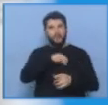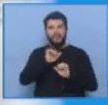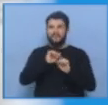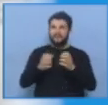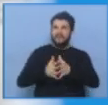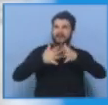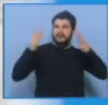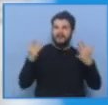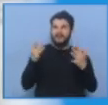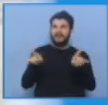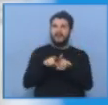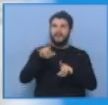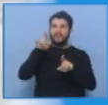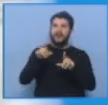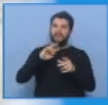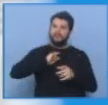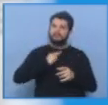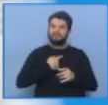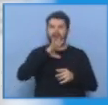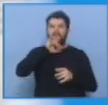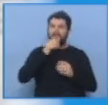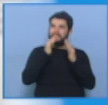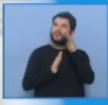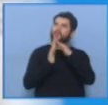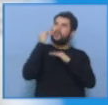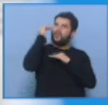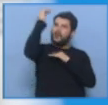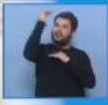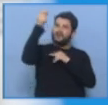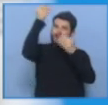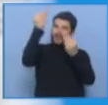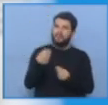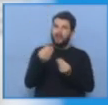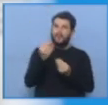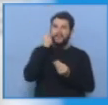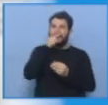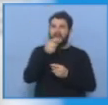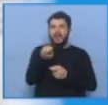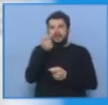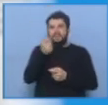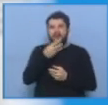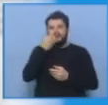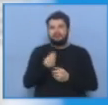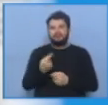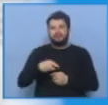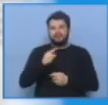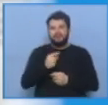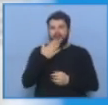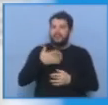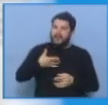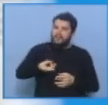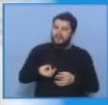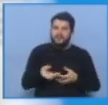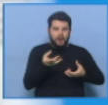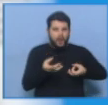recompensa e sereis filhos do Altíssimo, que é bom até para os ingratos e os maus. Sede